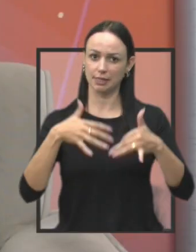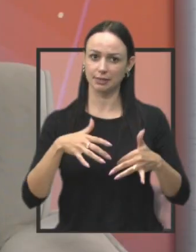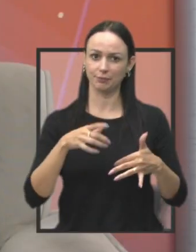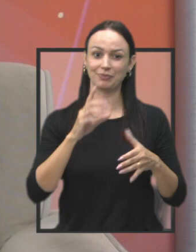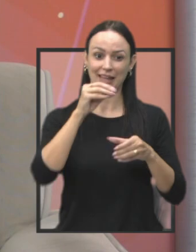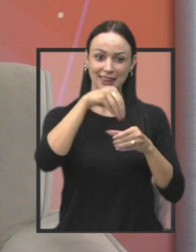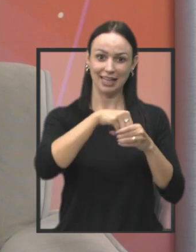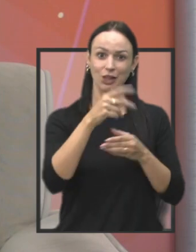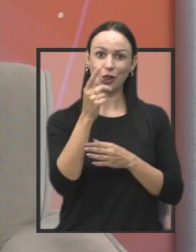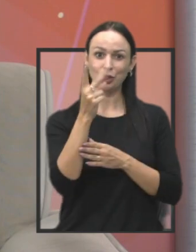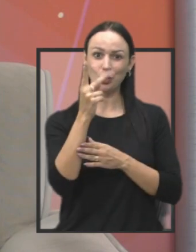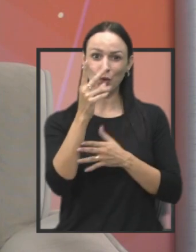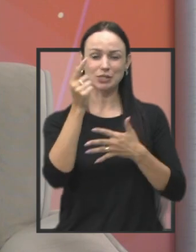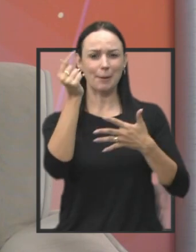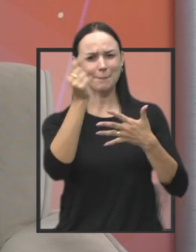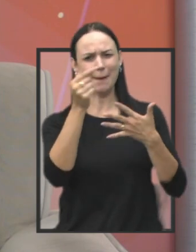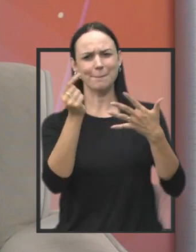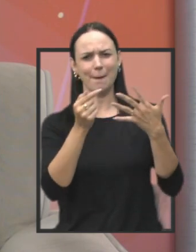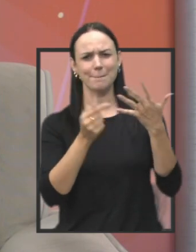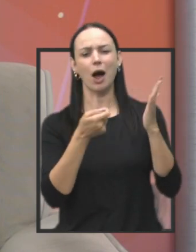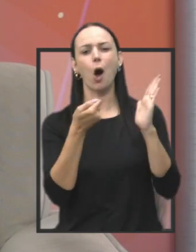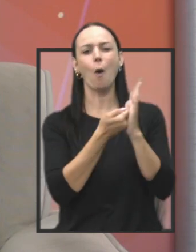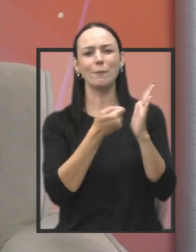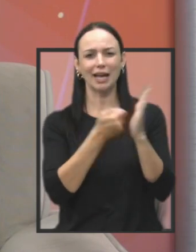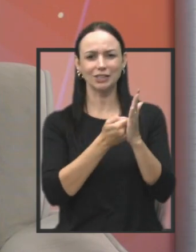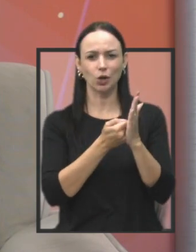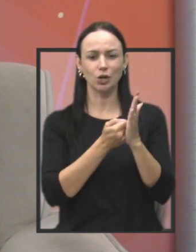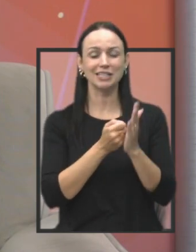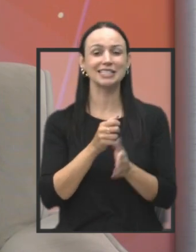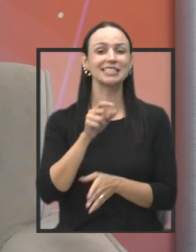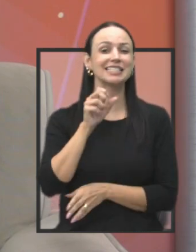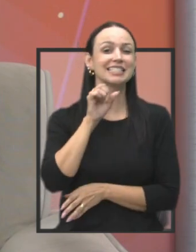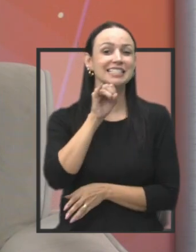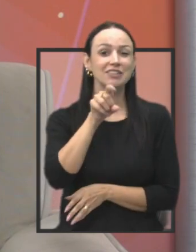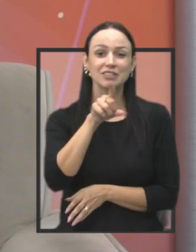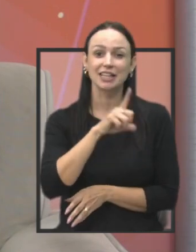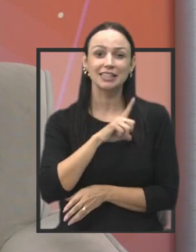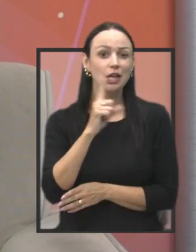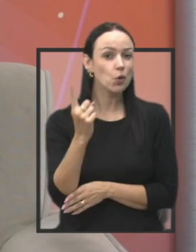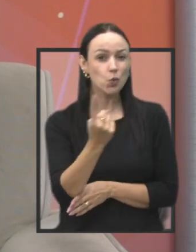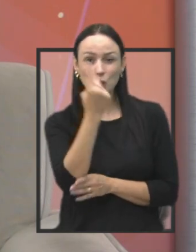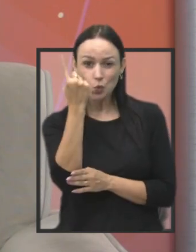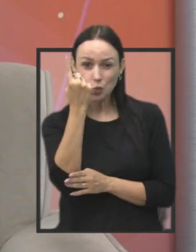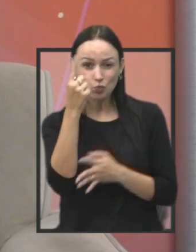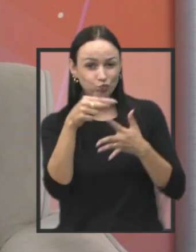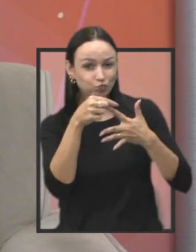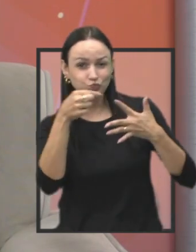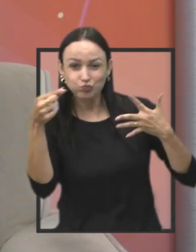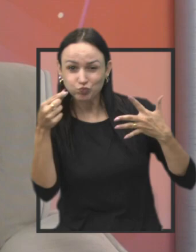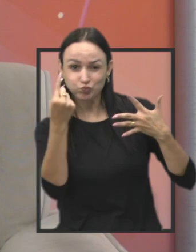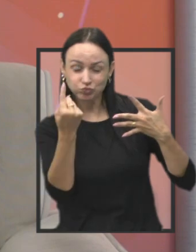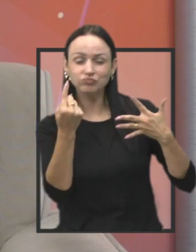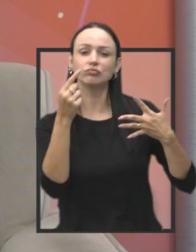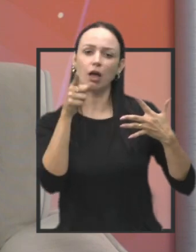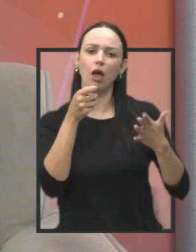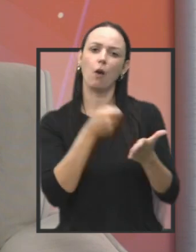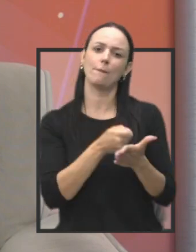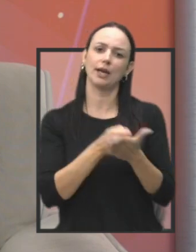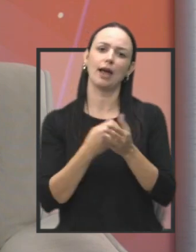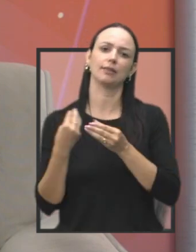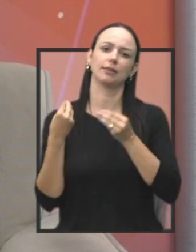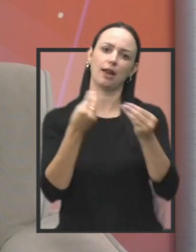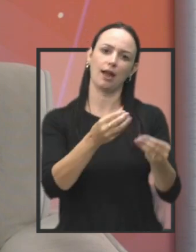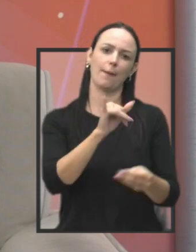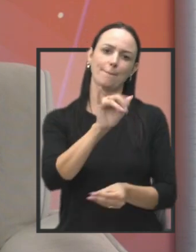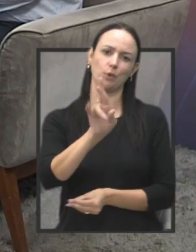dessas 12 condições de obrigatoriedade, a pessoa caiu em um, ela já fica obrigada à entrega da declaração de